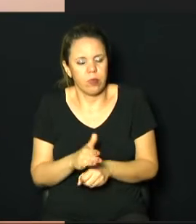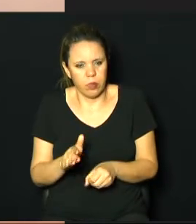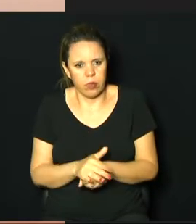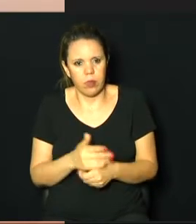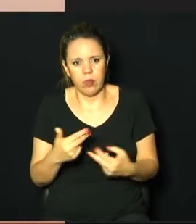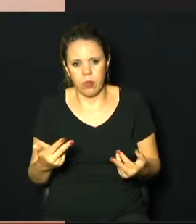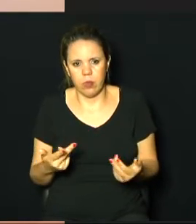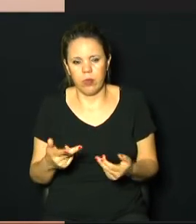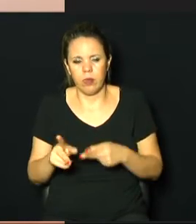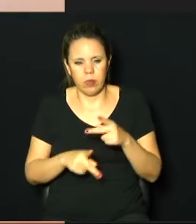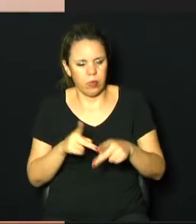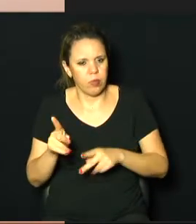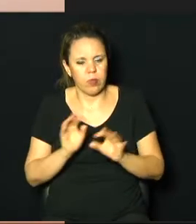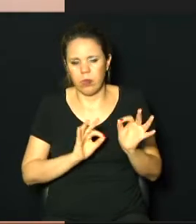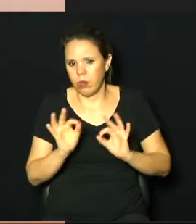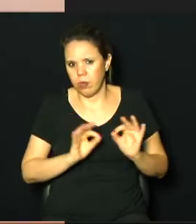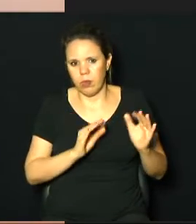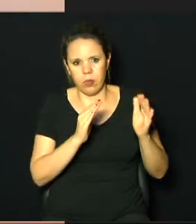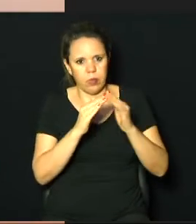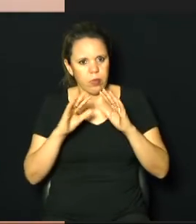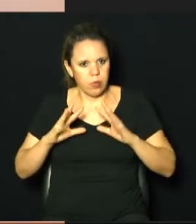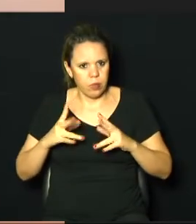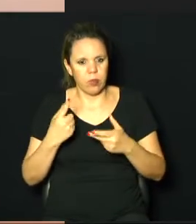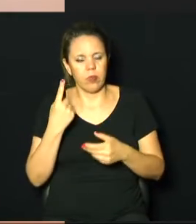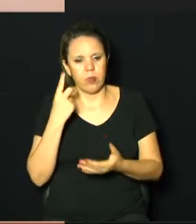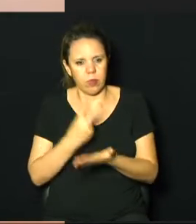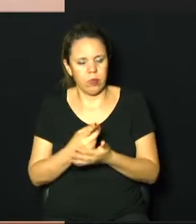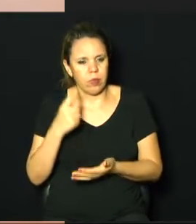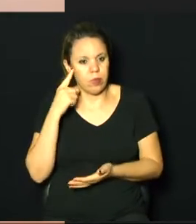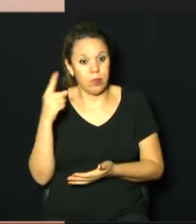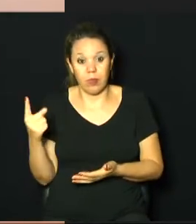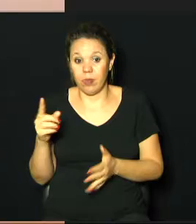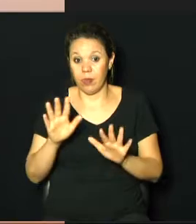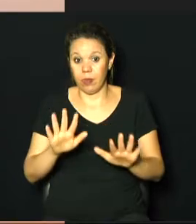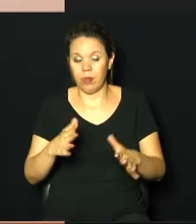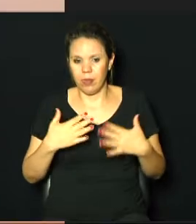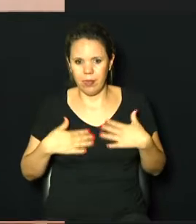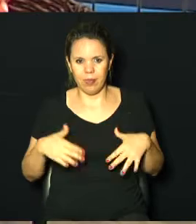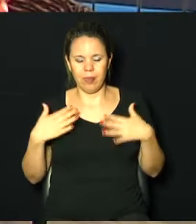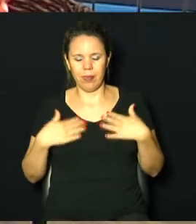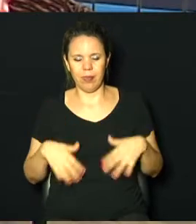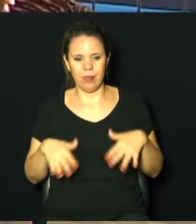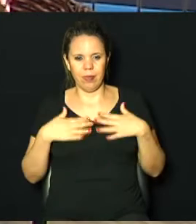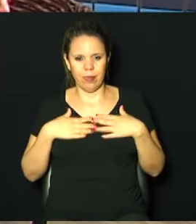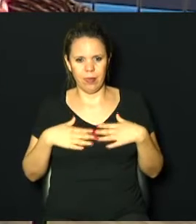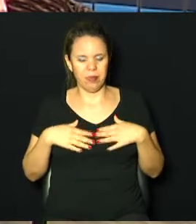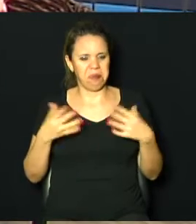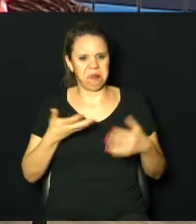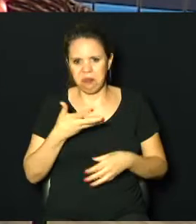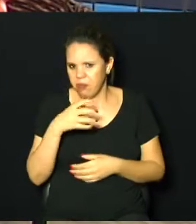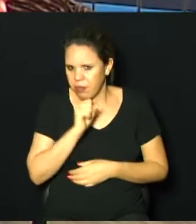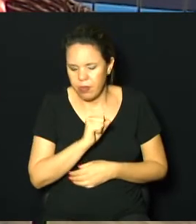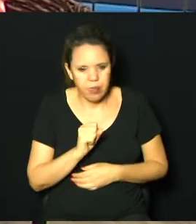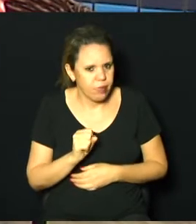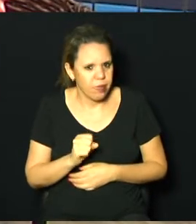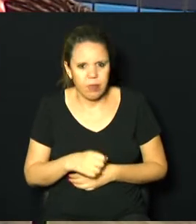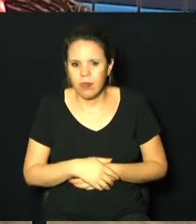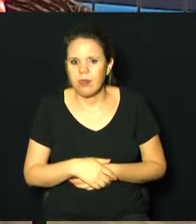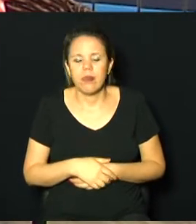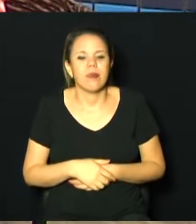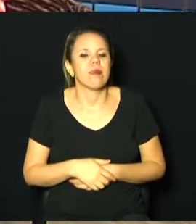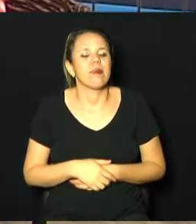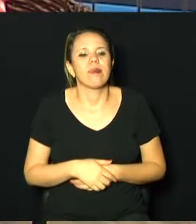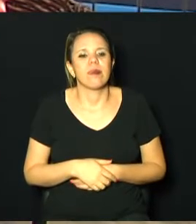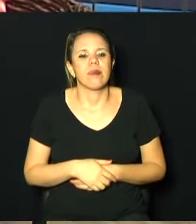O pessoal foi arrumando a casa inteira num dia só, né? Calma, né? Não Vamos precisa ter devagar, pressa. né?